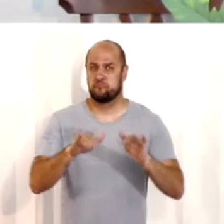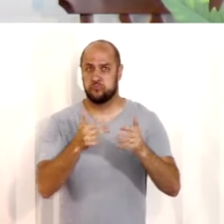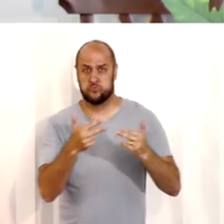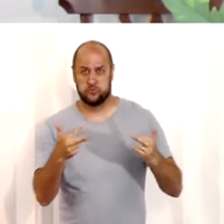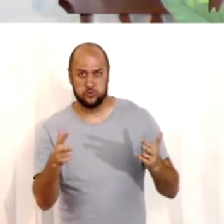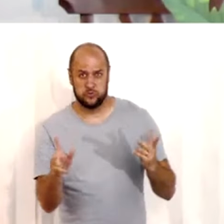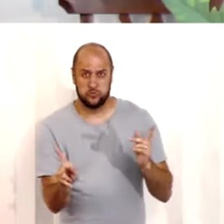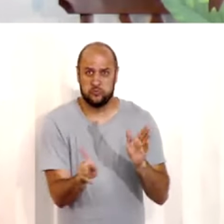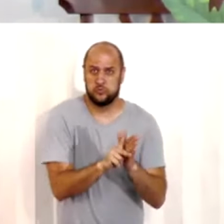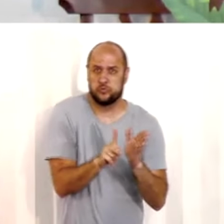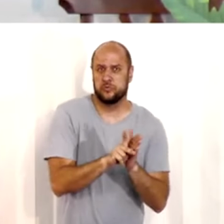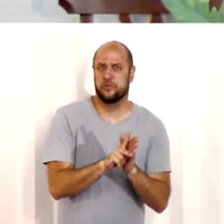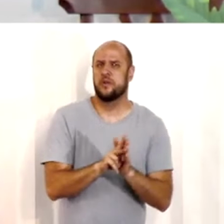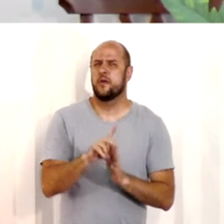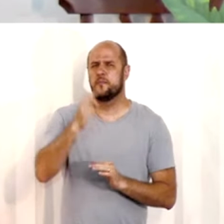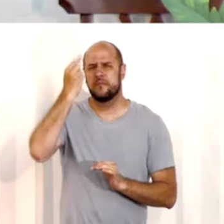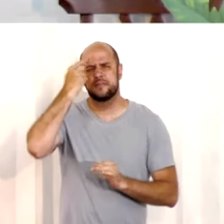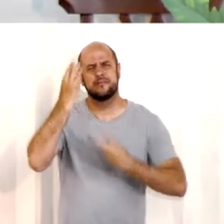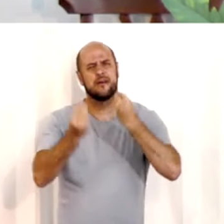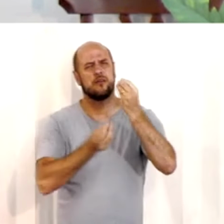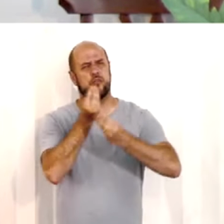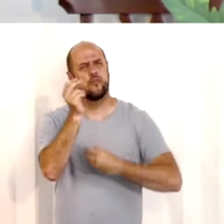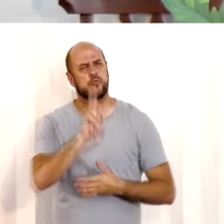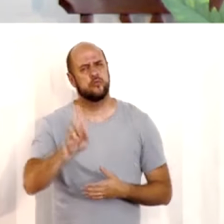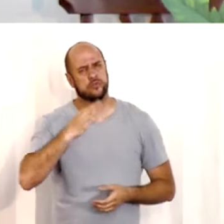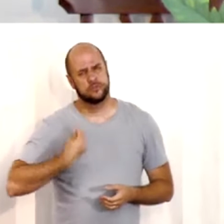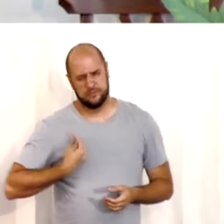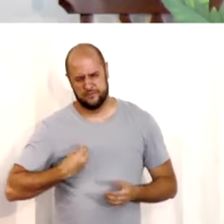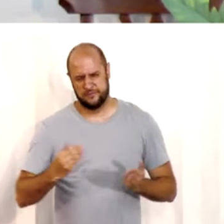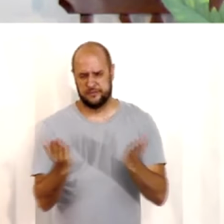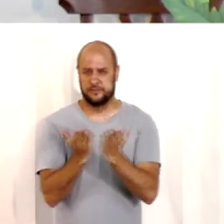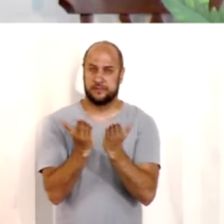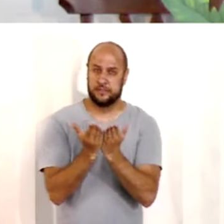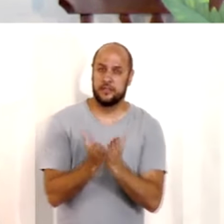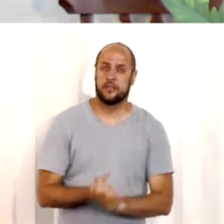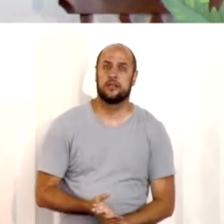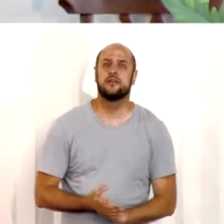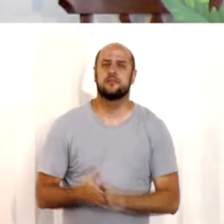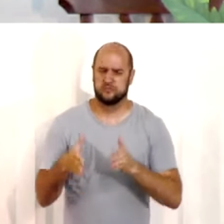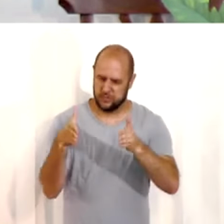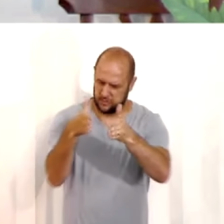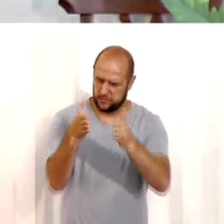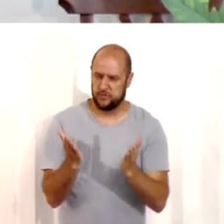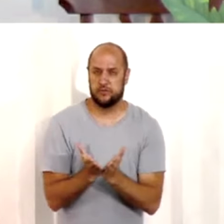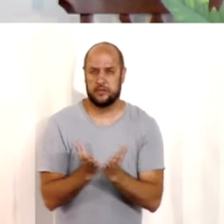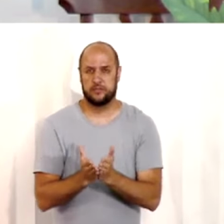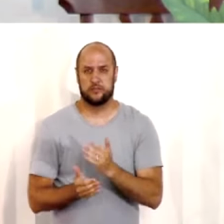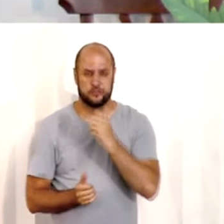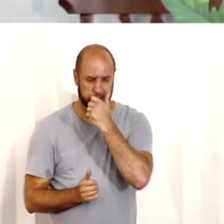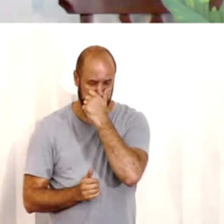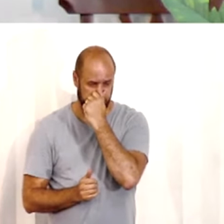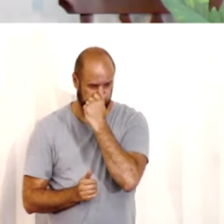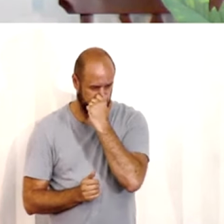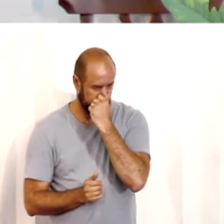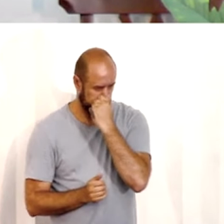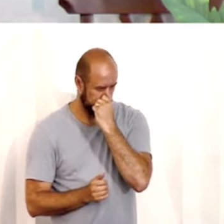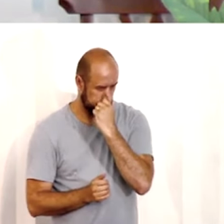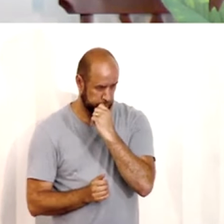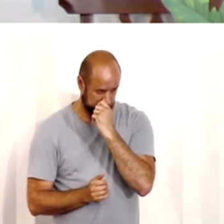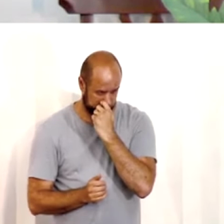então quero fazer algumas aplicações, lembrando de caminhadas cristãs, caminhadas do povo de Deus. Se você abrir